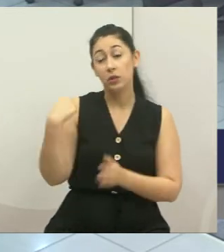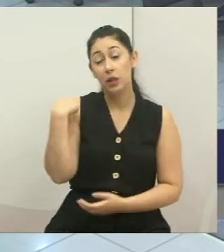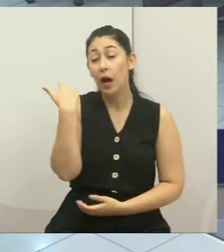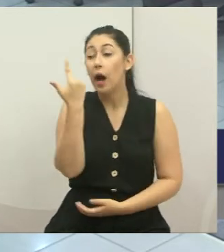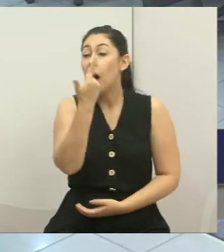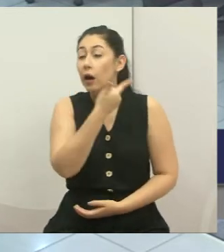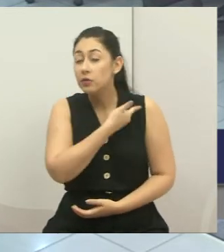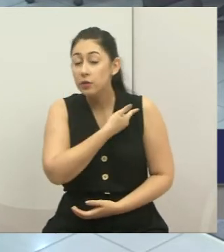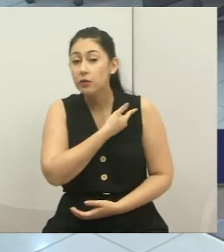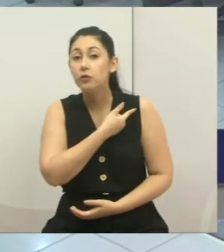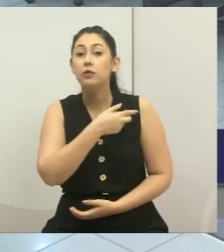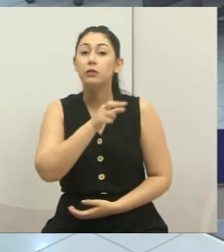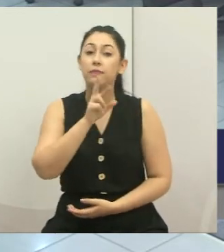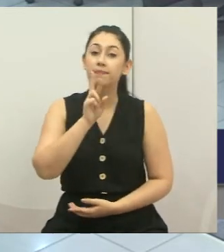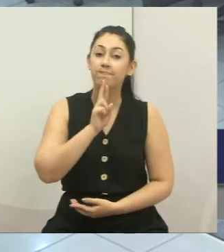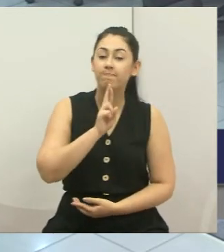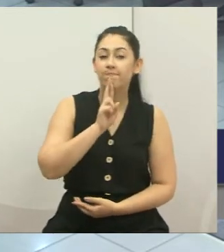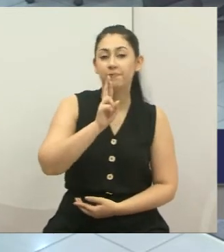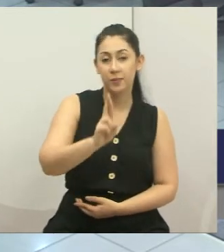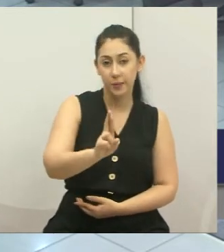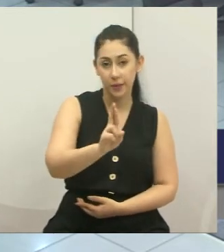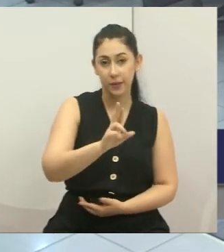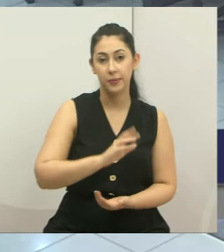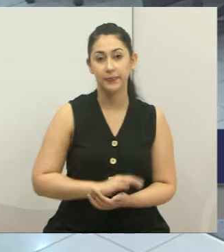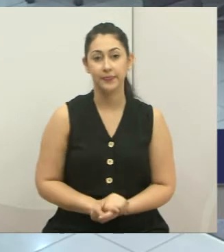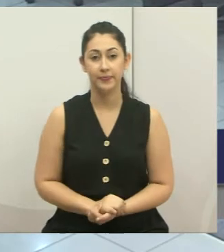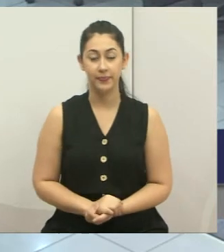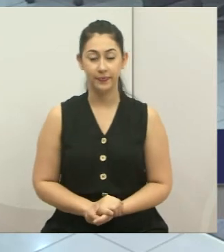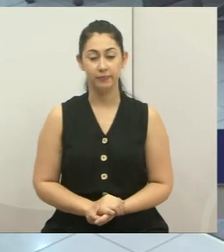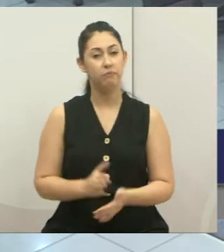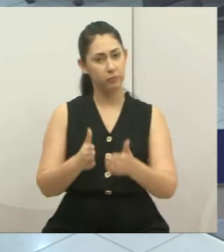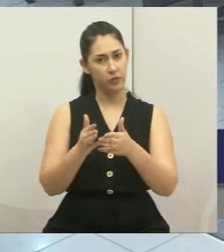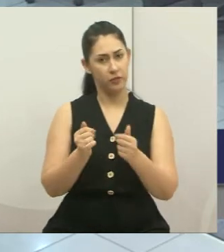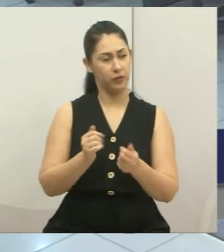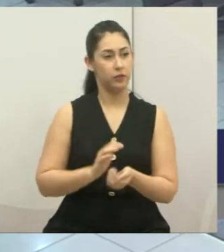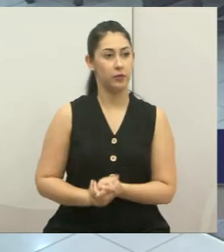algum dos técnicos presentes irão responder. Por favor.